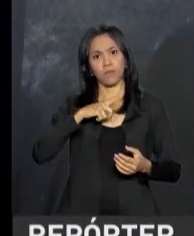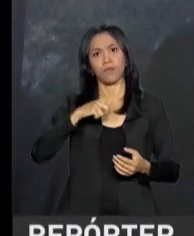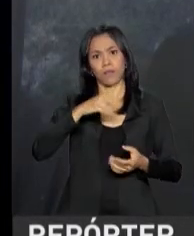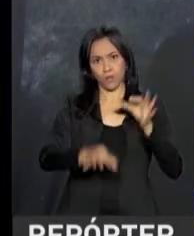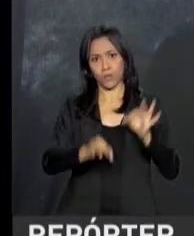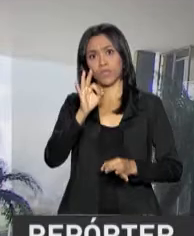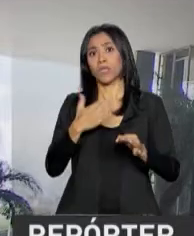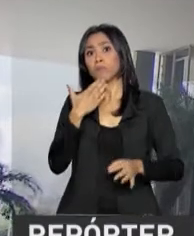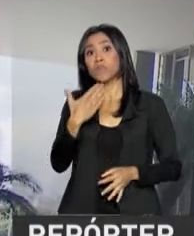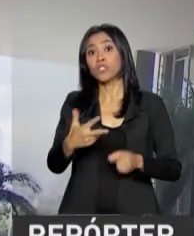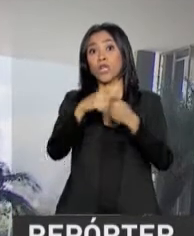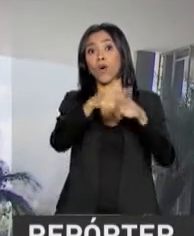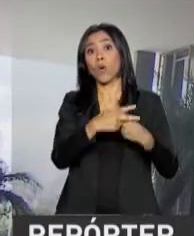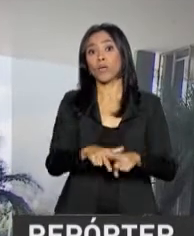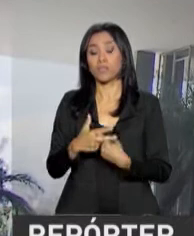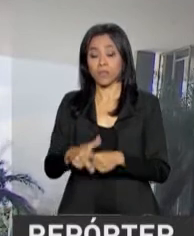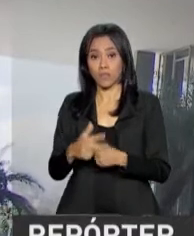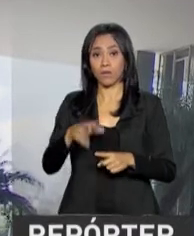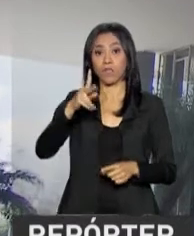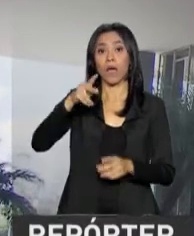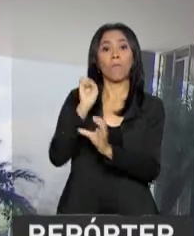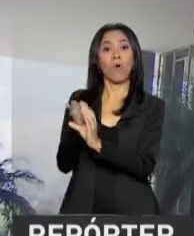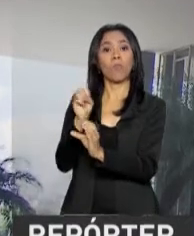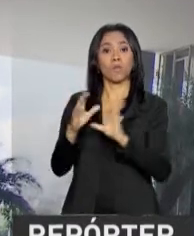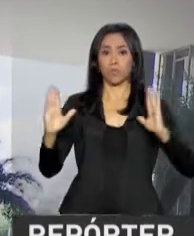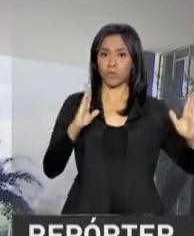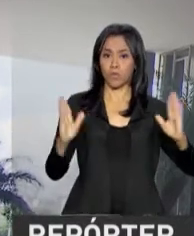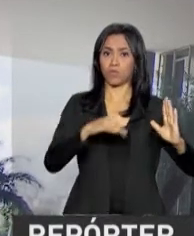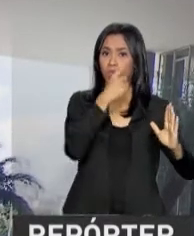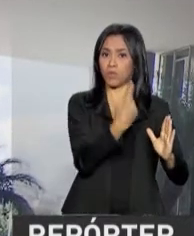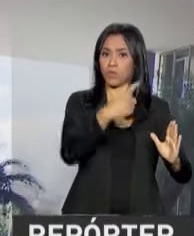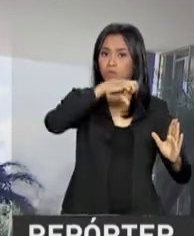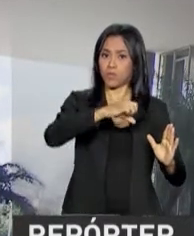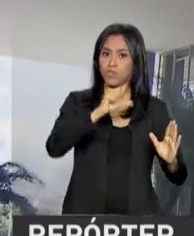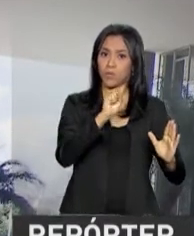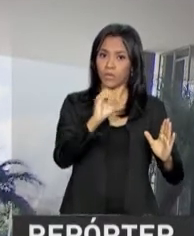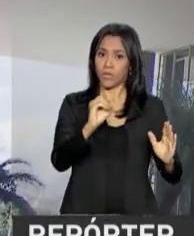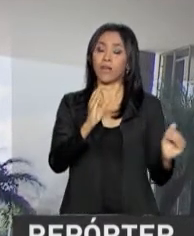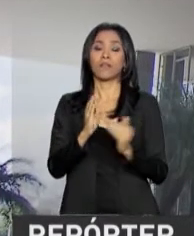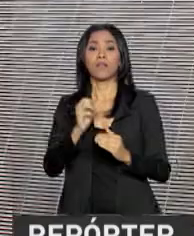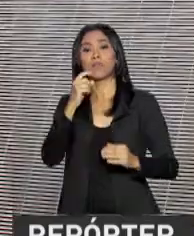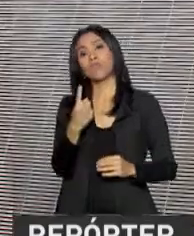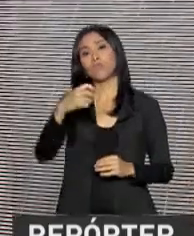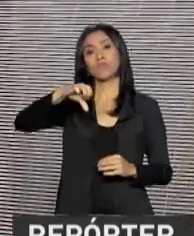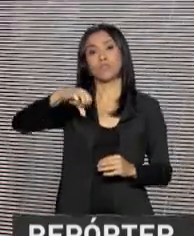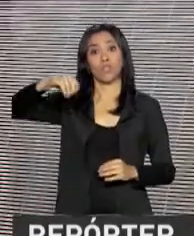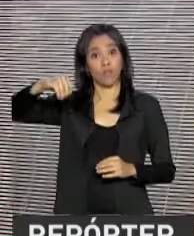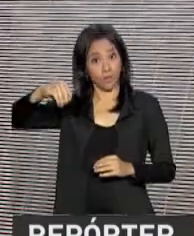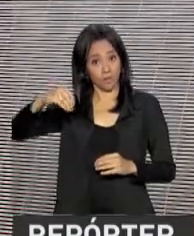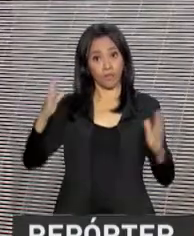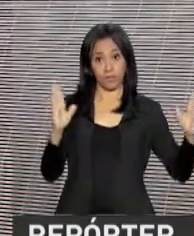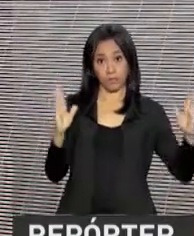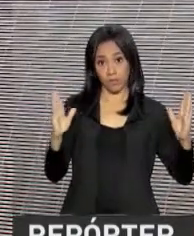da poupança durante os planos econômicos da década de 1980 e 1990 a partir de